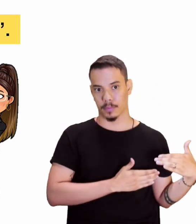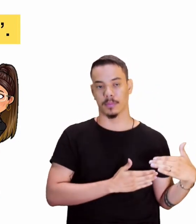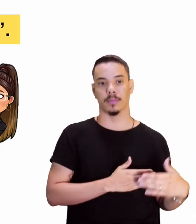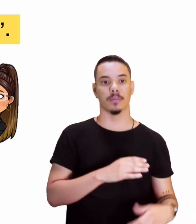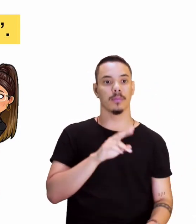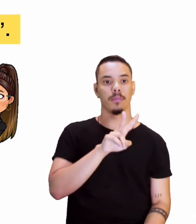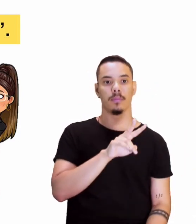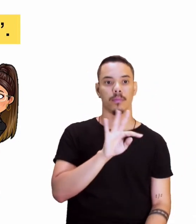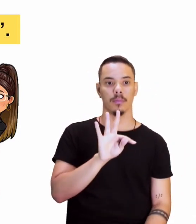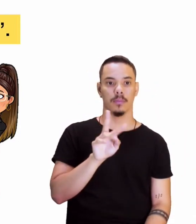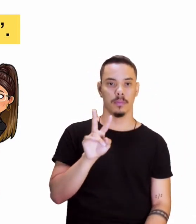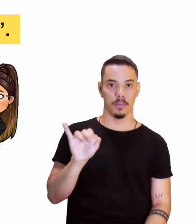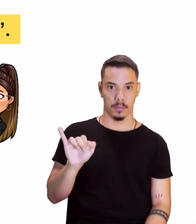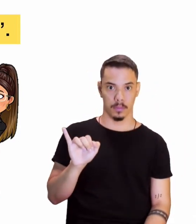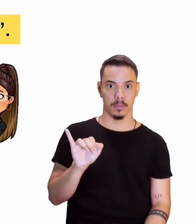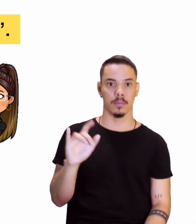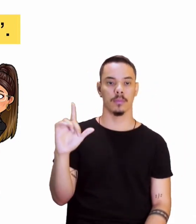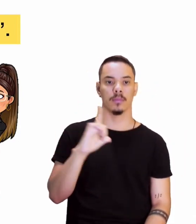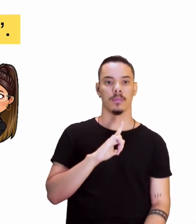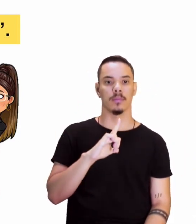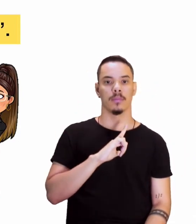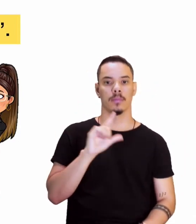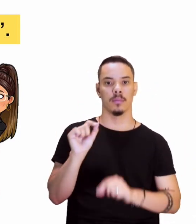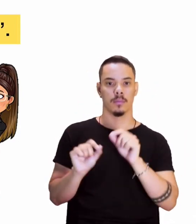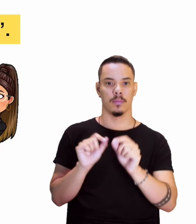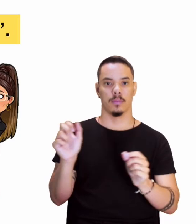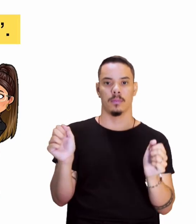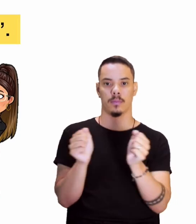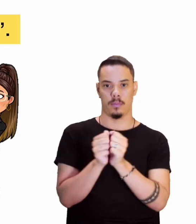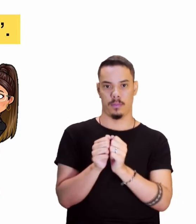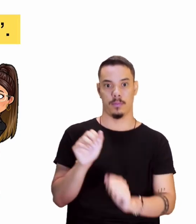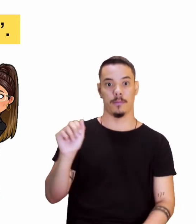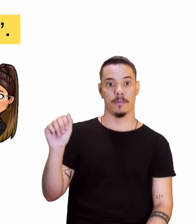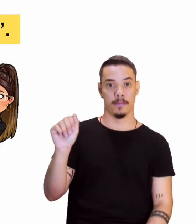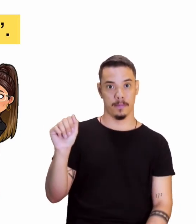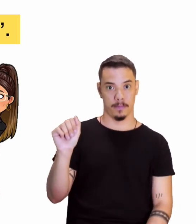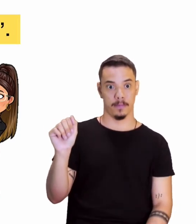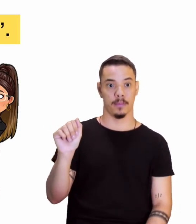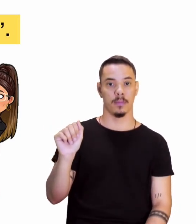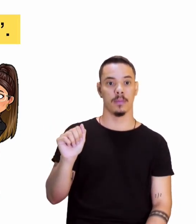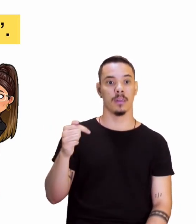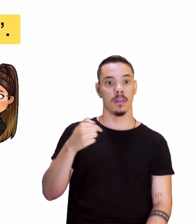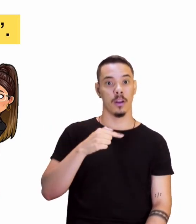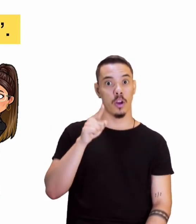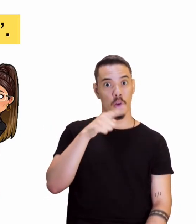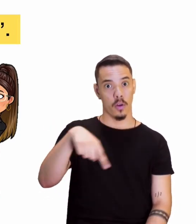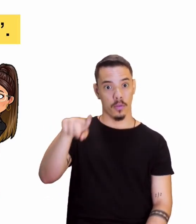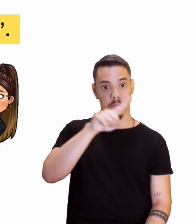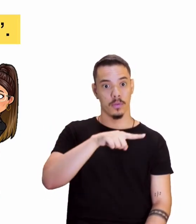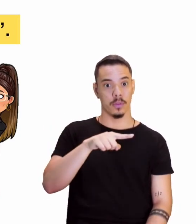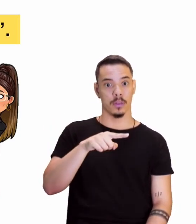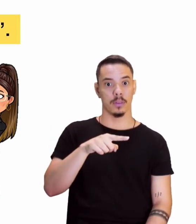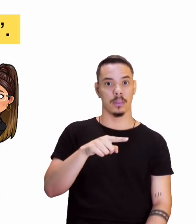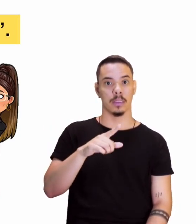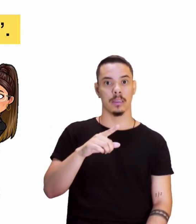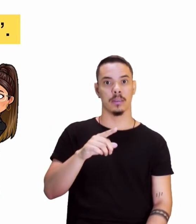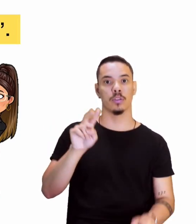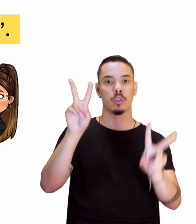Transitivo indireto vai reger preposição a. Obedeçam aos sinais de